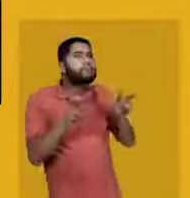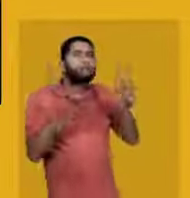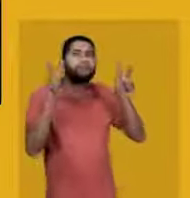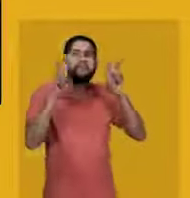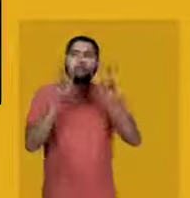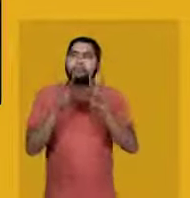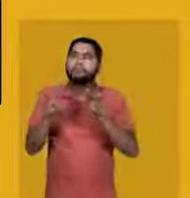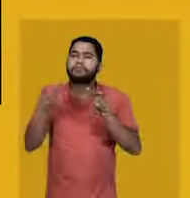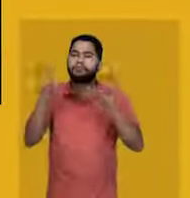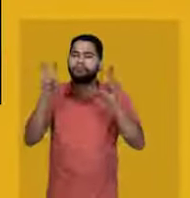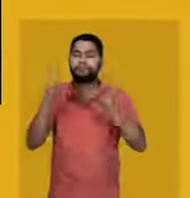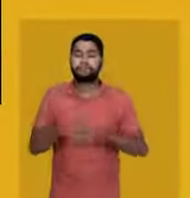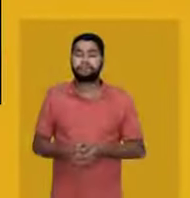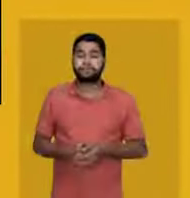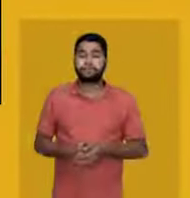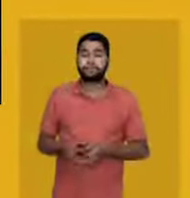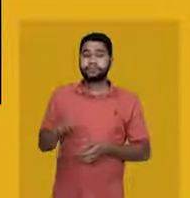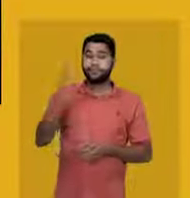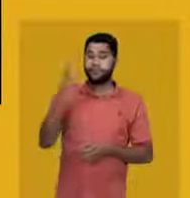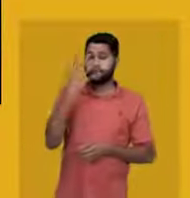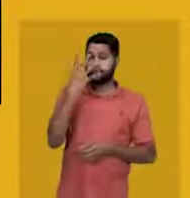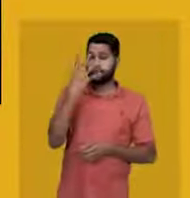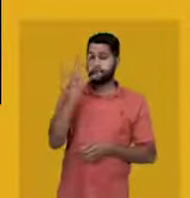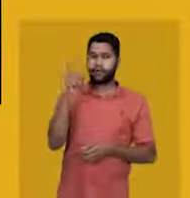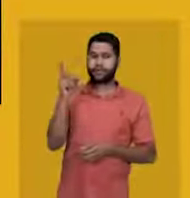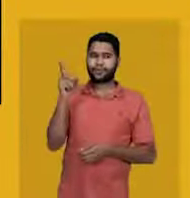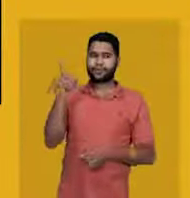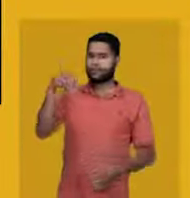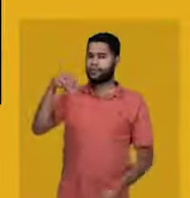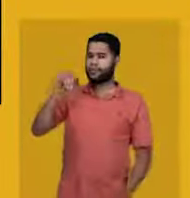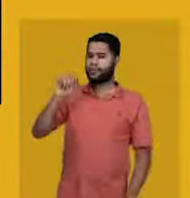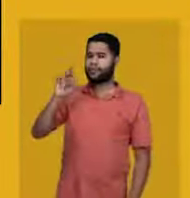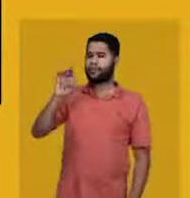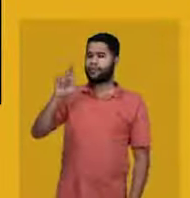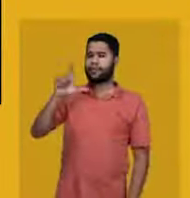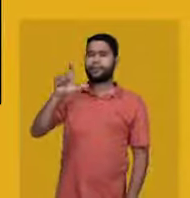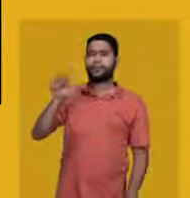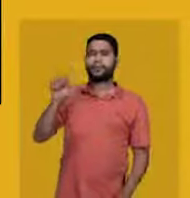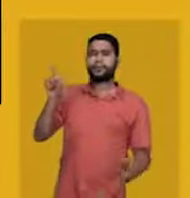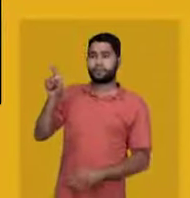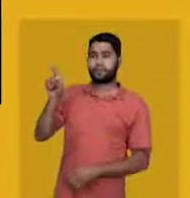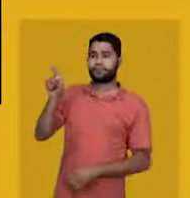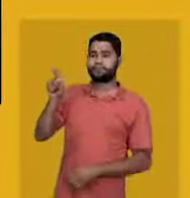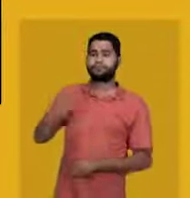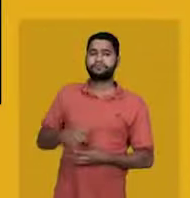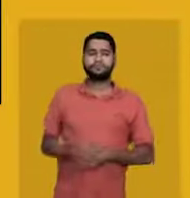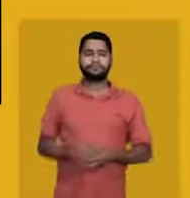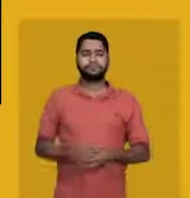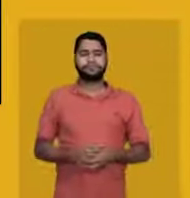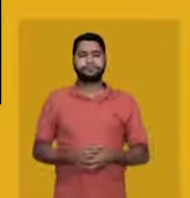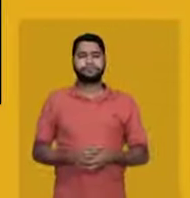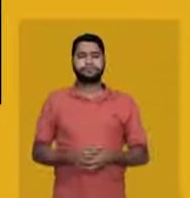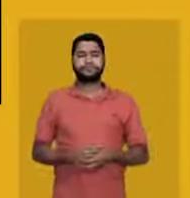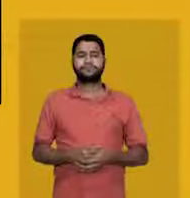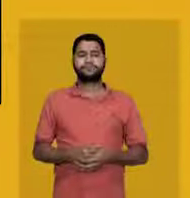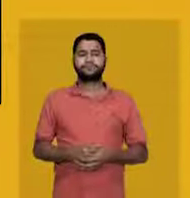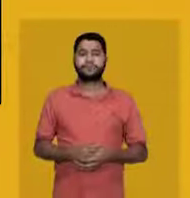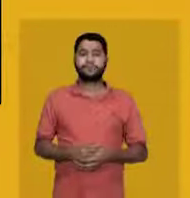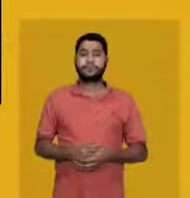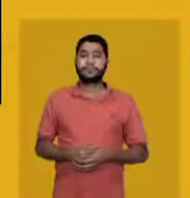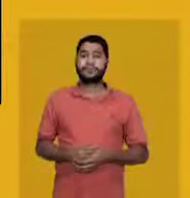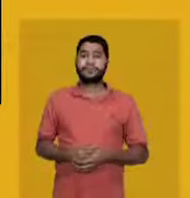visualizamos. Aqui, né, uma foto da mácula e da degeneração, tá certo? Ele